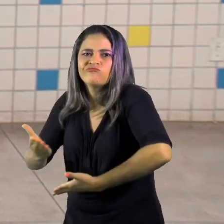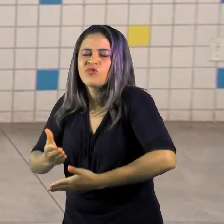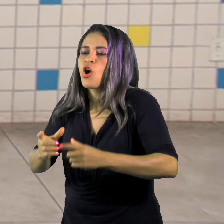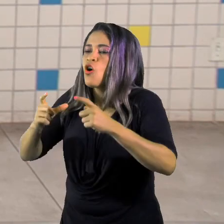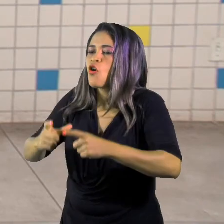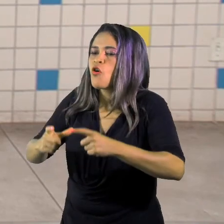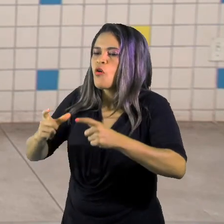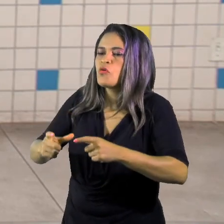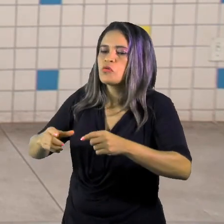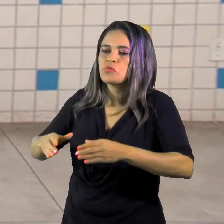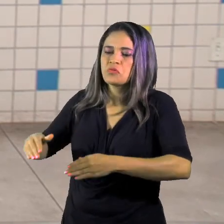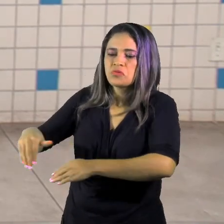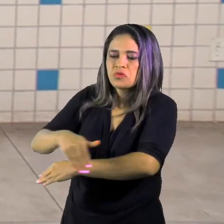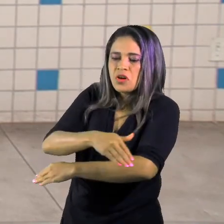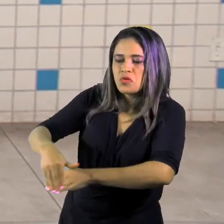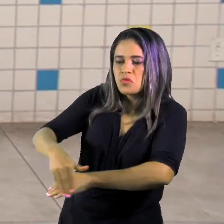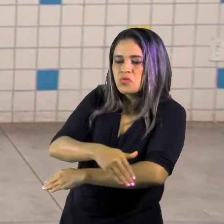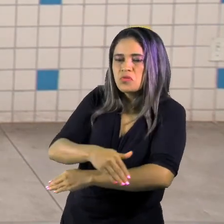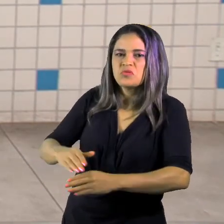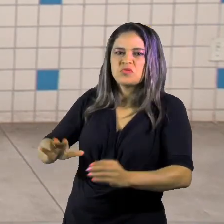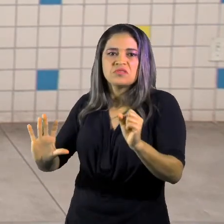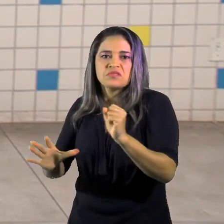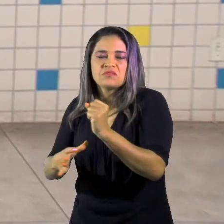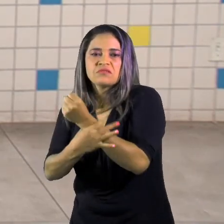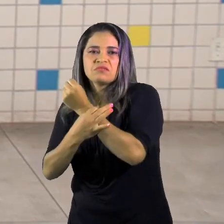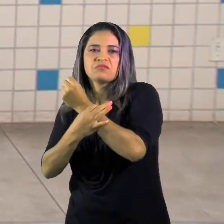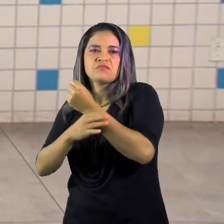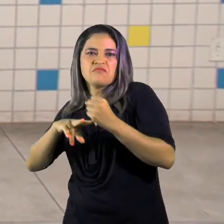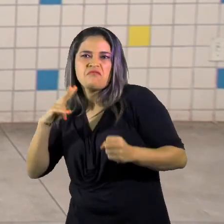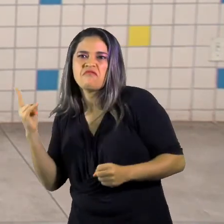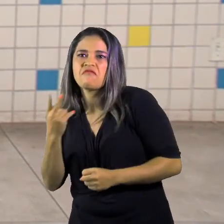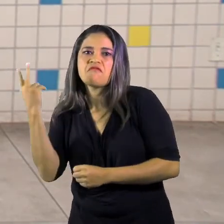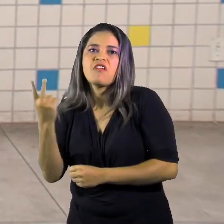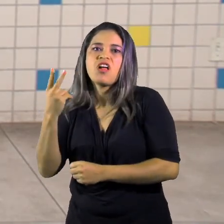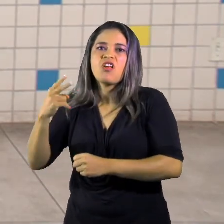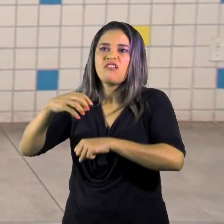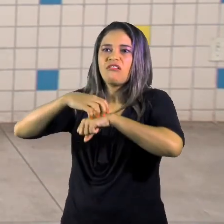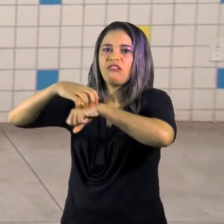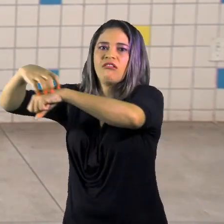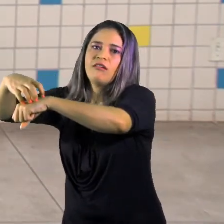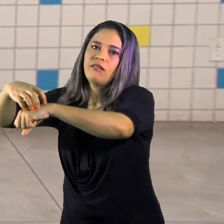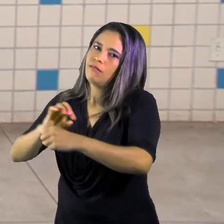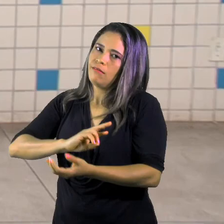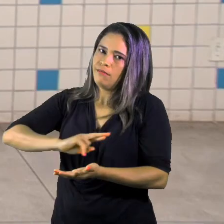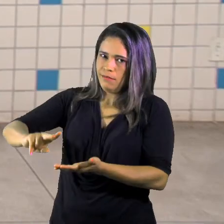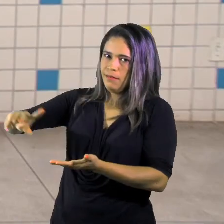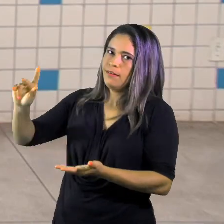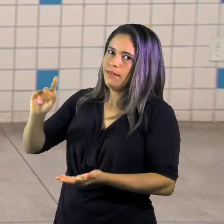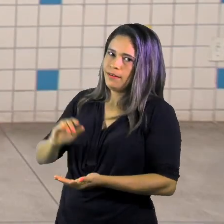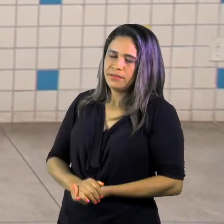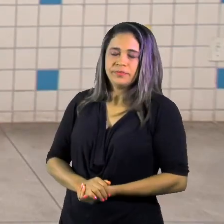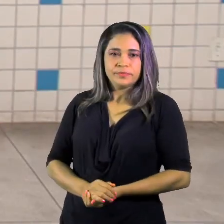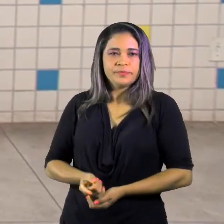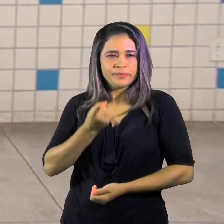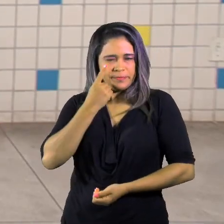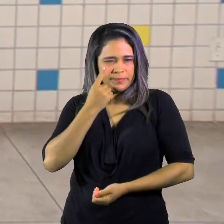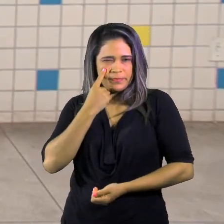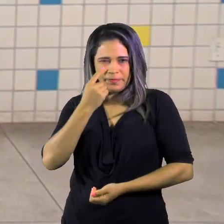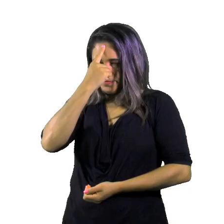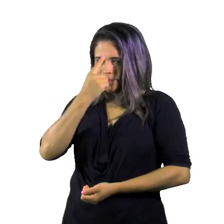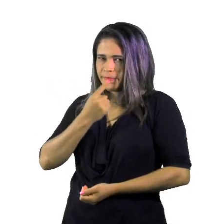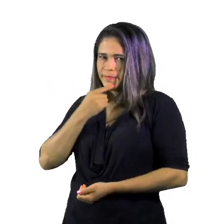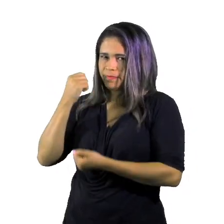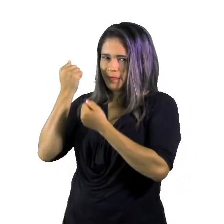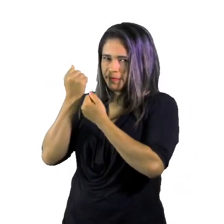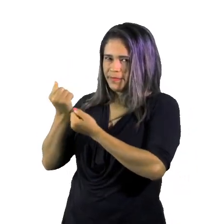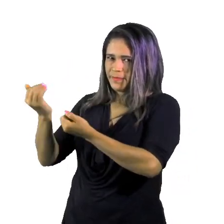das estradas, segurança, valor de frete e etc. Observa bem essa imagem, né?